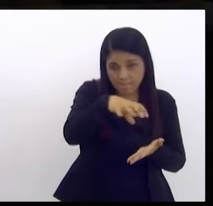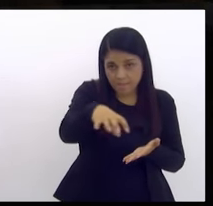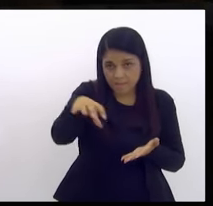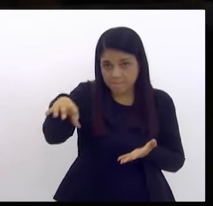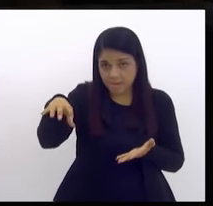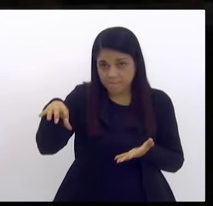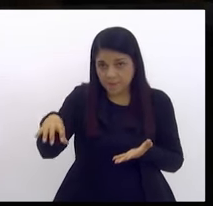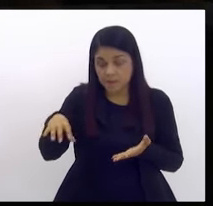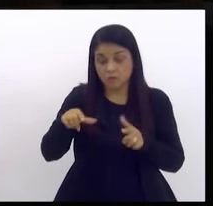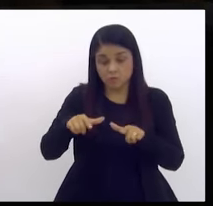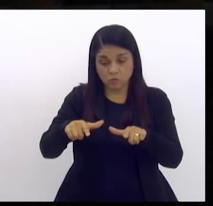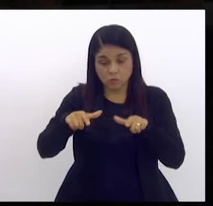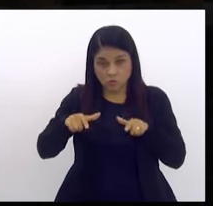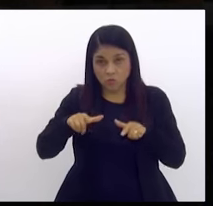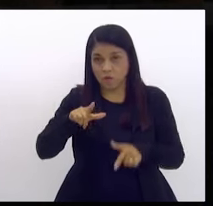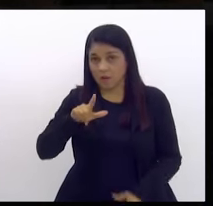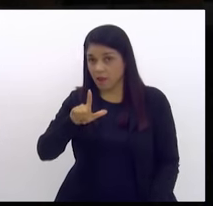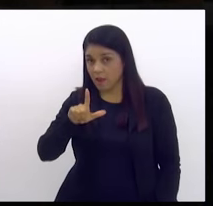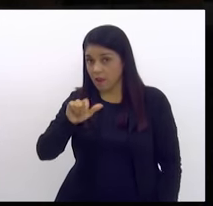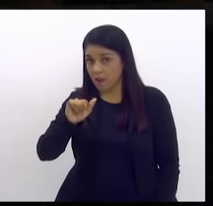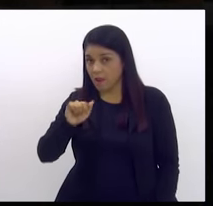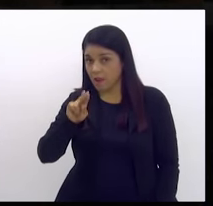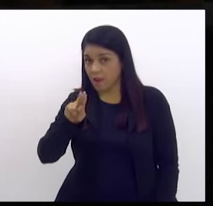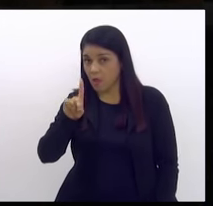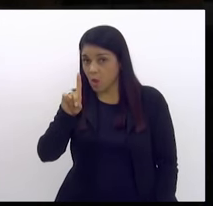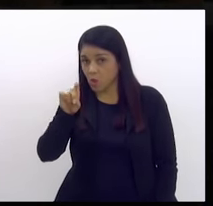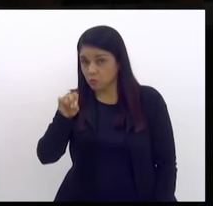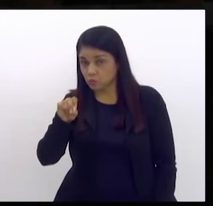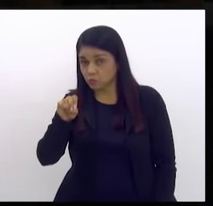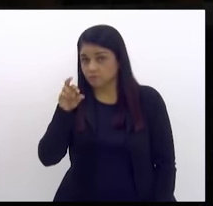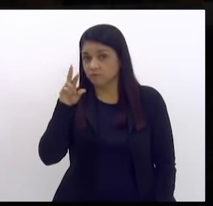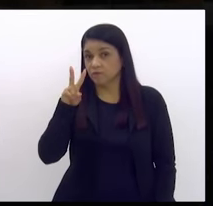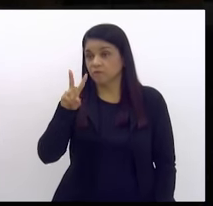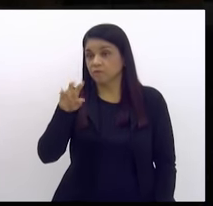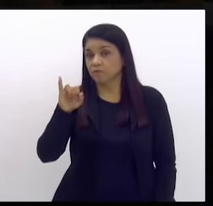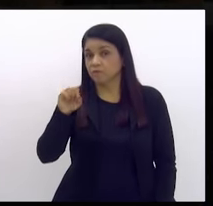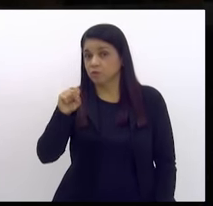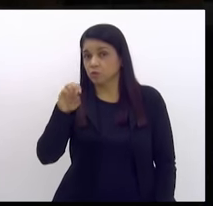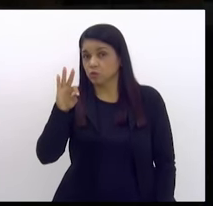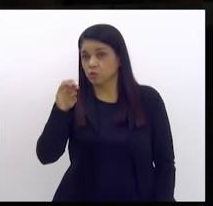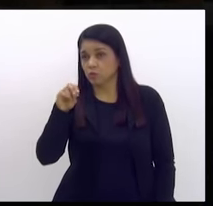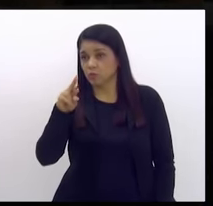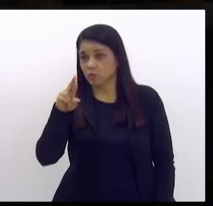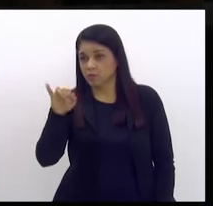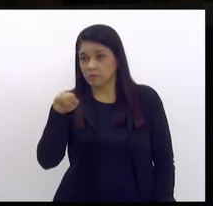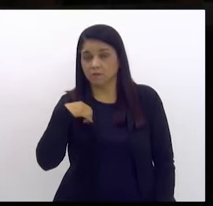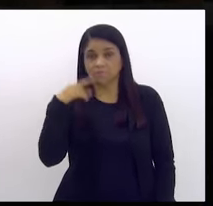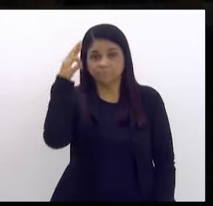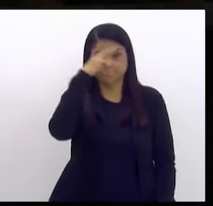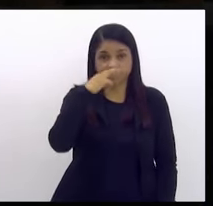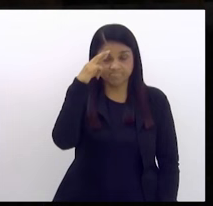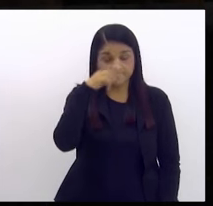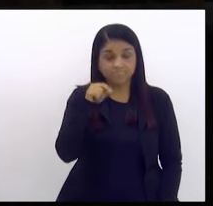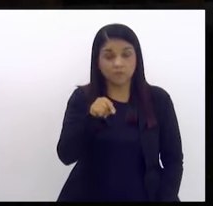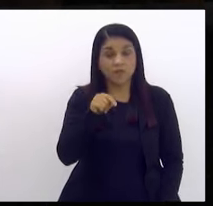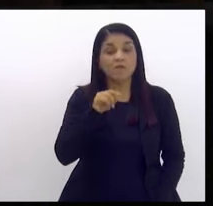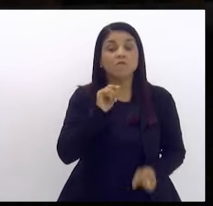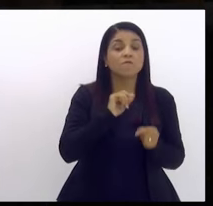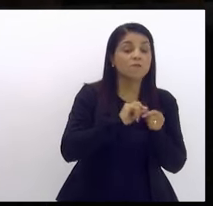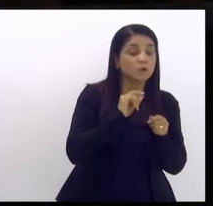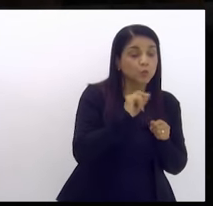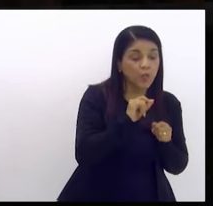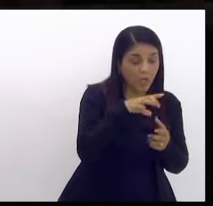de vistoria, quem faz o quê, e não delegar essas competências